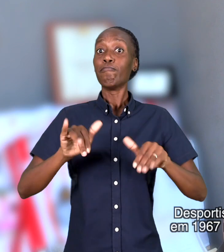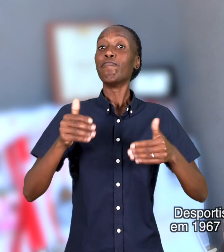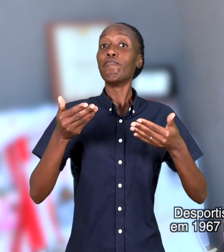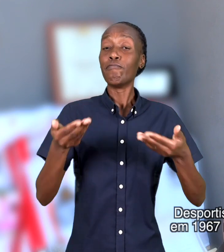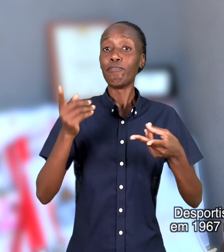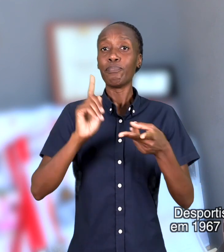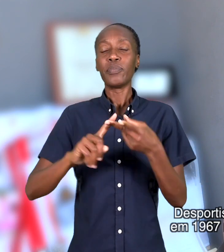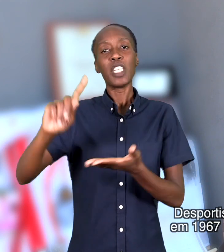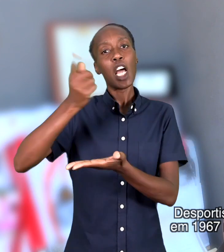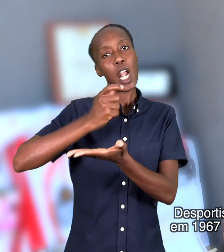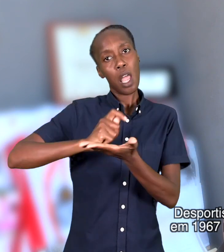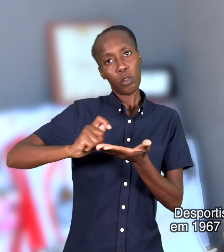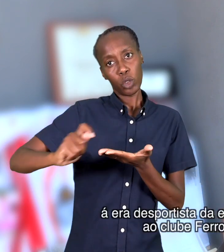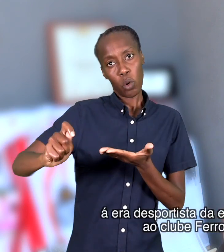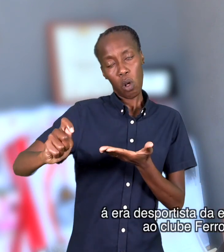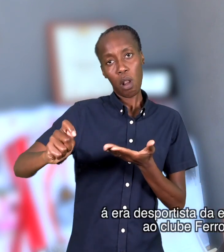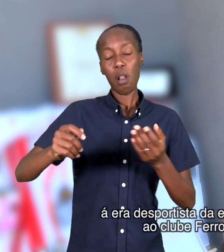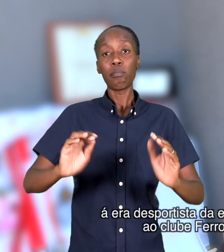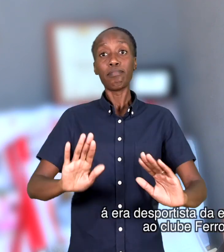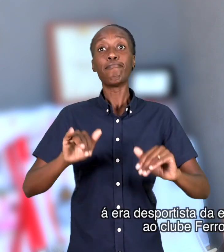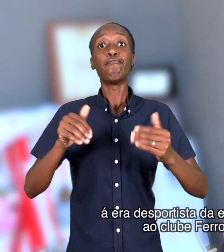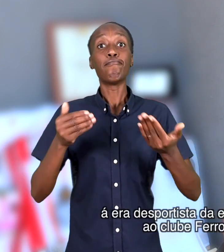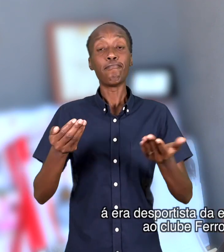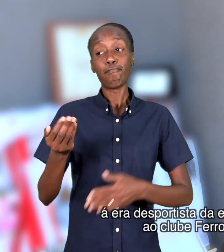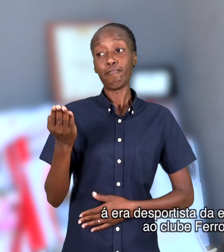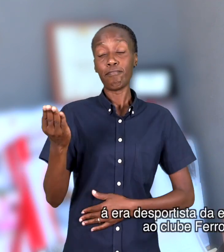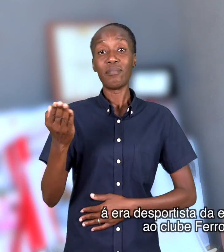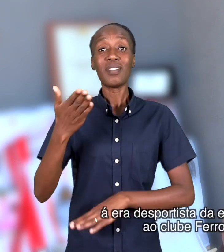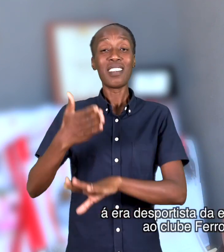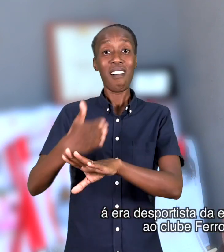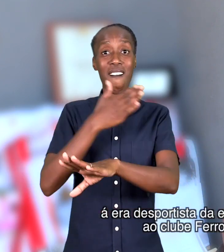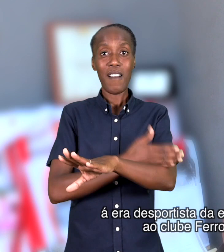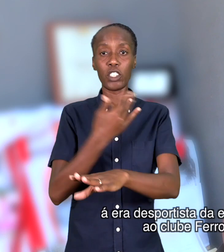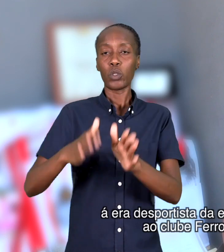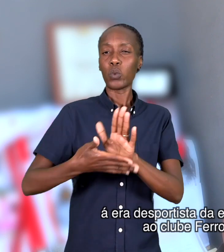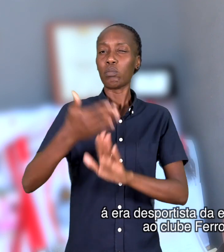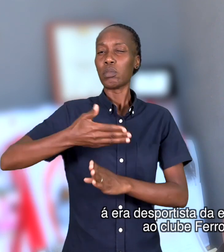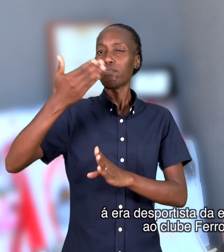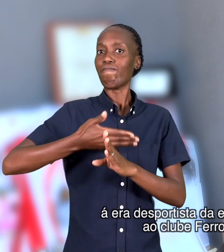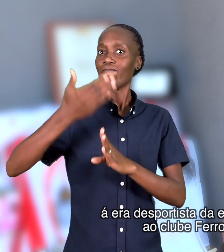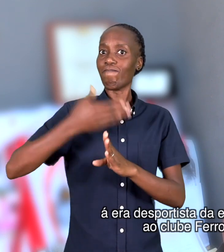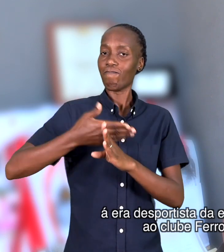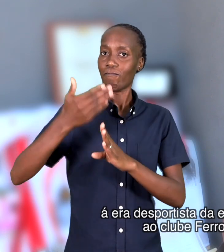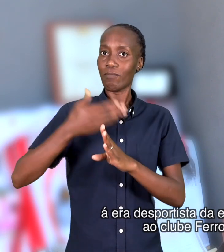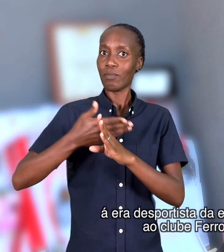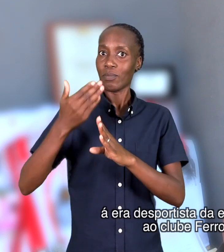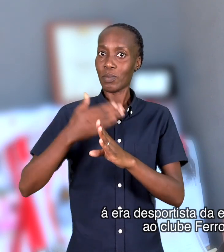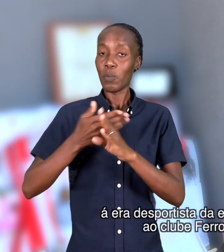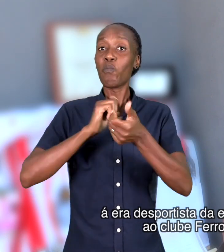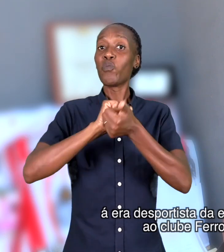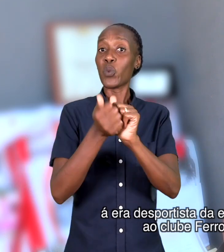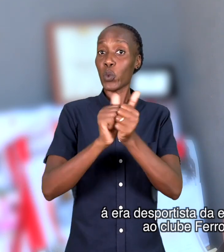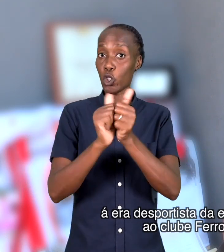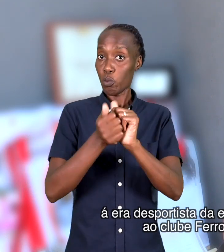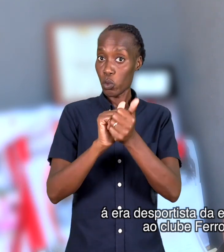Na Escola General Machado, já era desportista e da